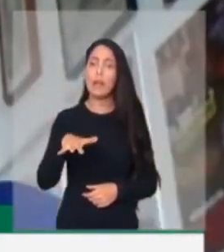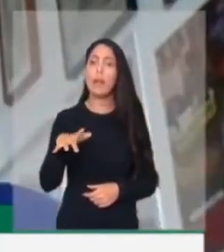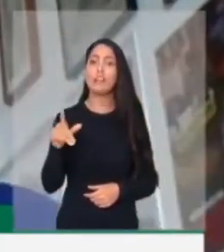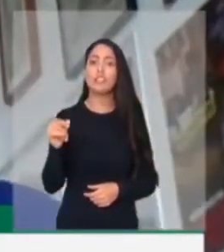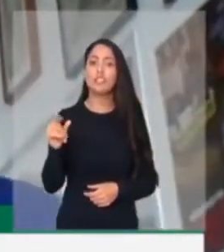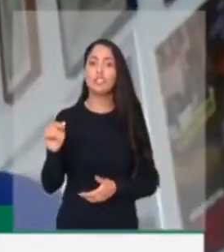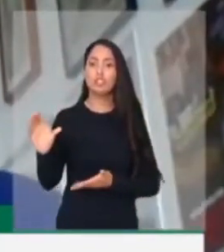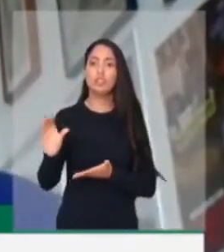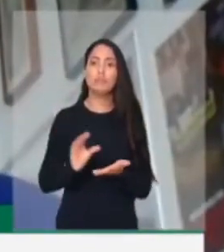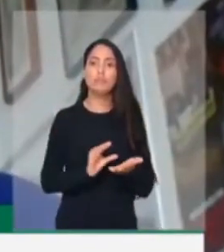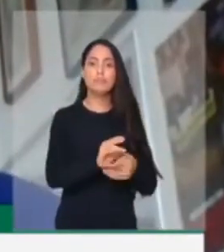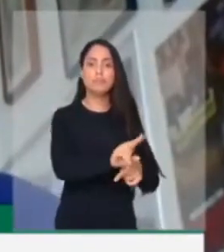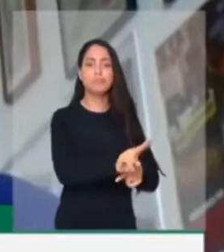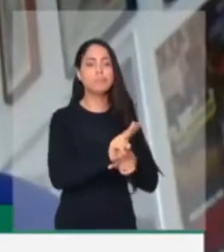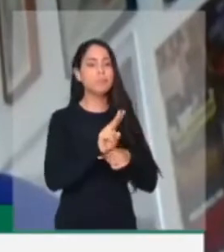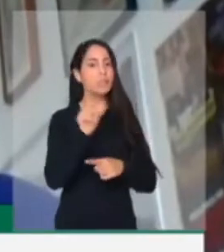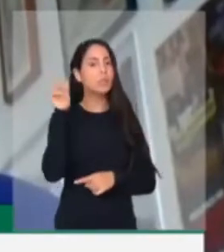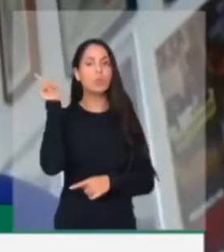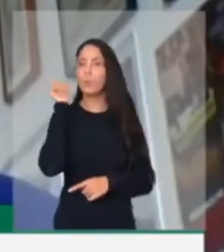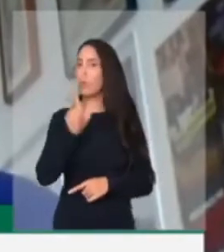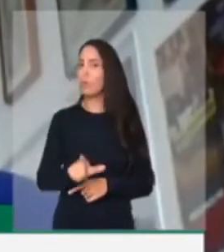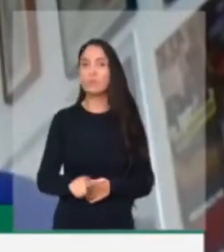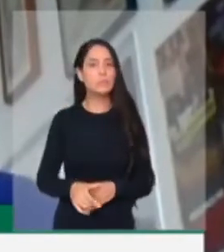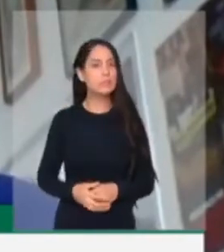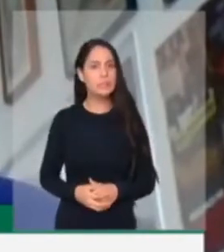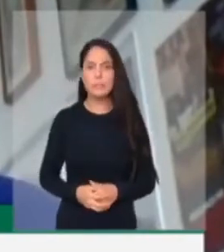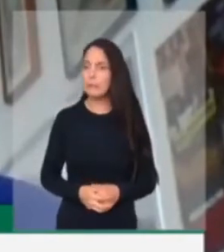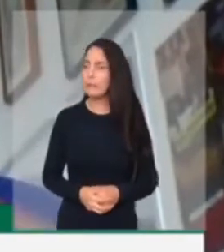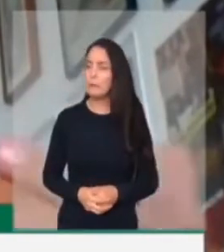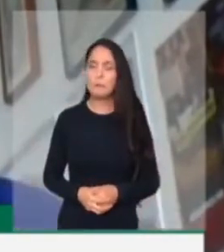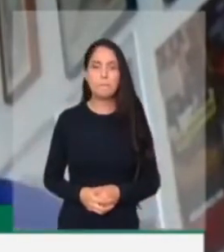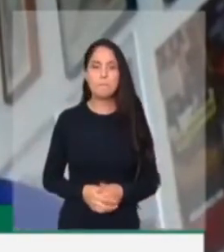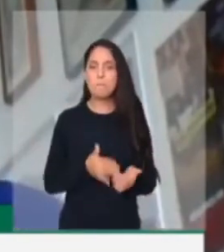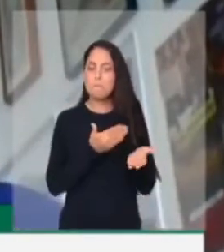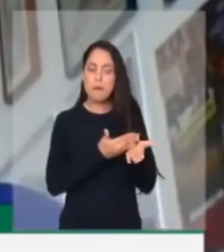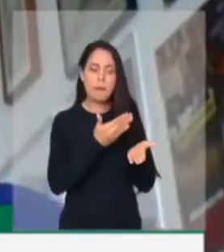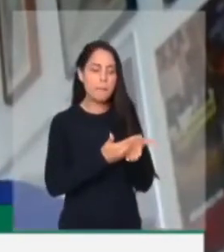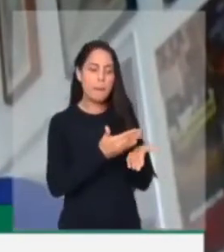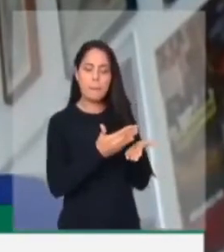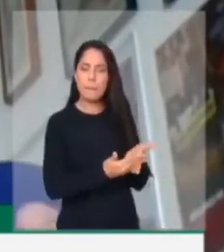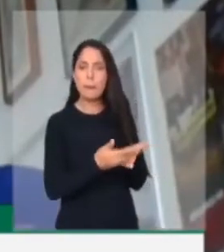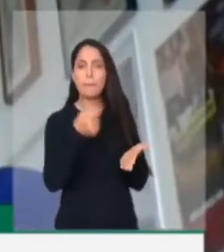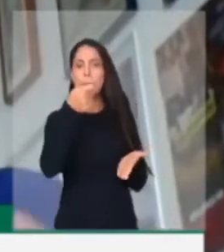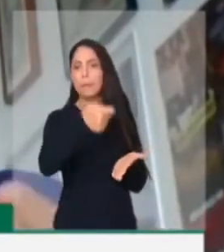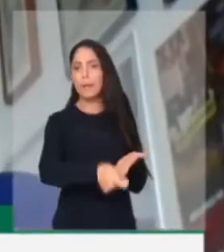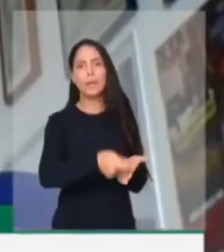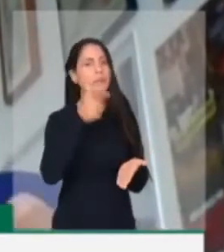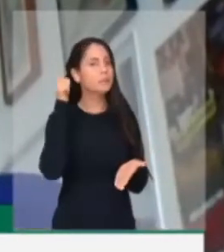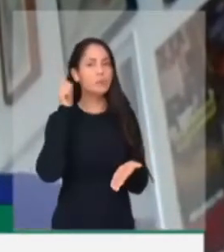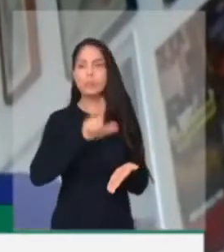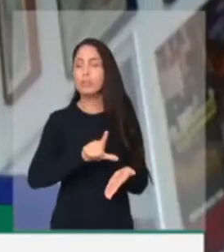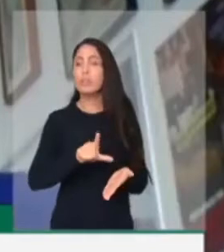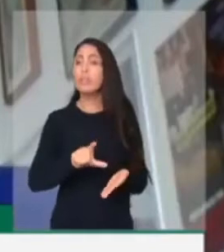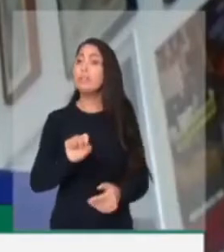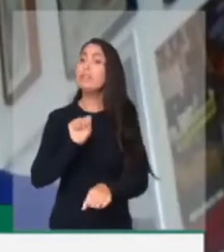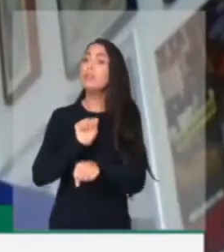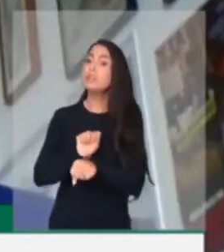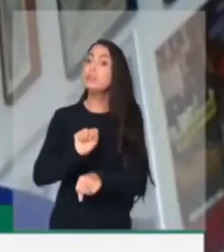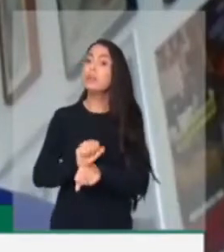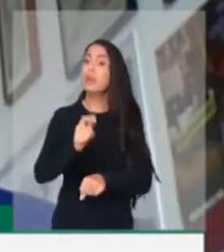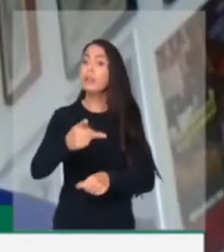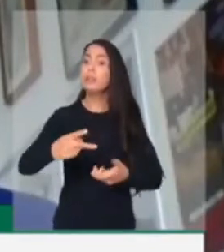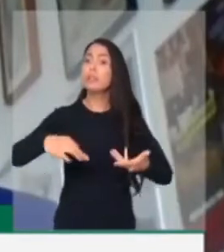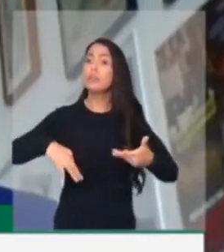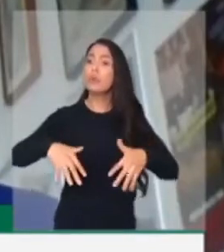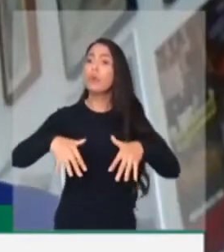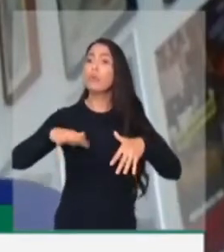e sobreviver com o pagamento dessas prestações. E estão esperando uma posição do